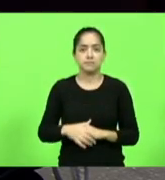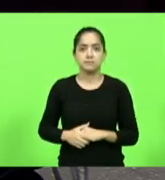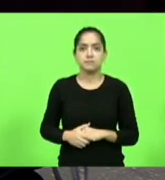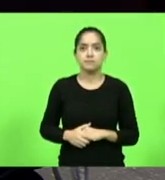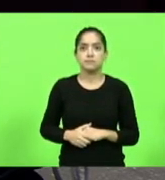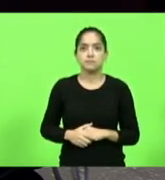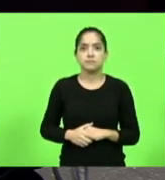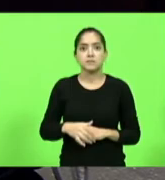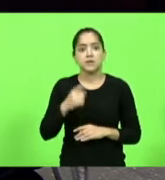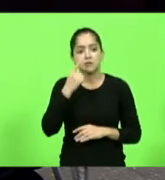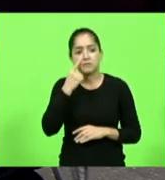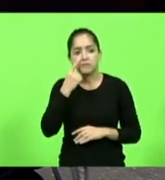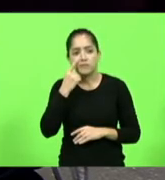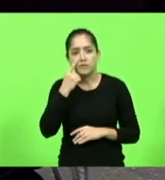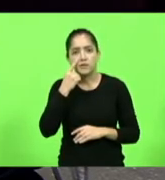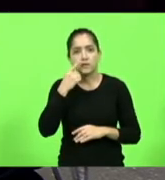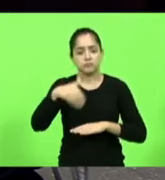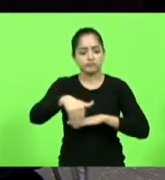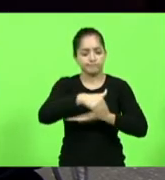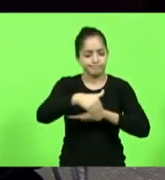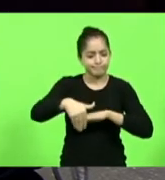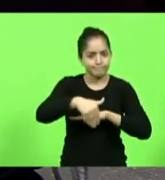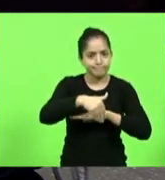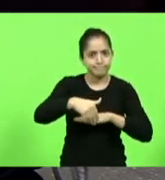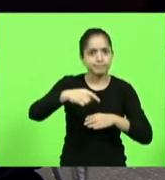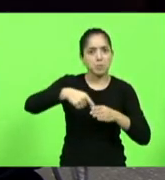Nós vemos os buracos das nossas rodovias.